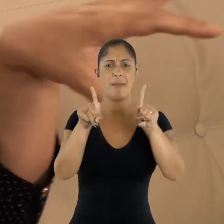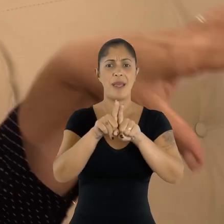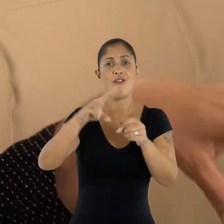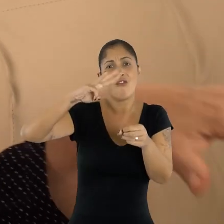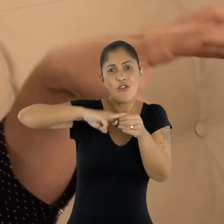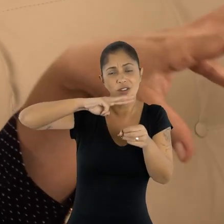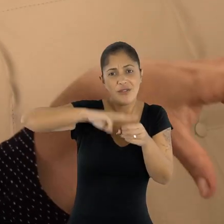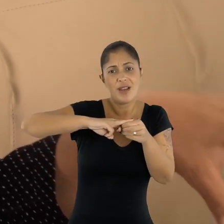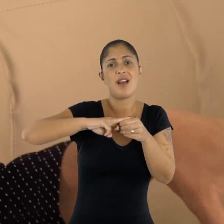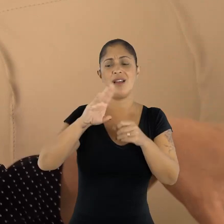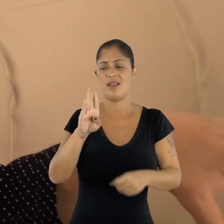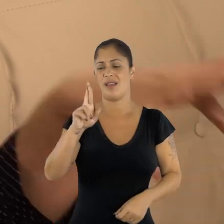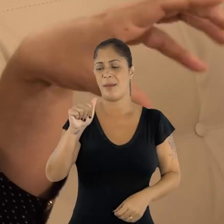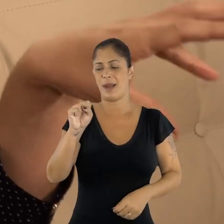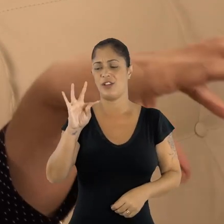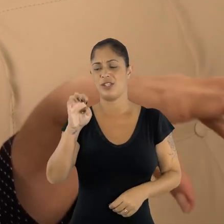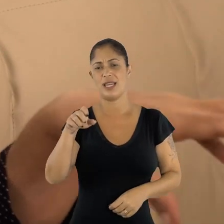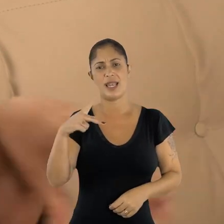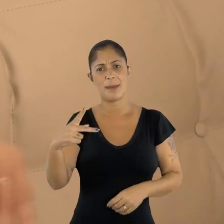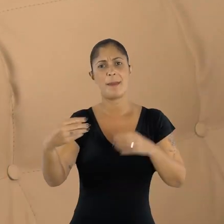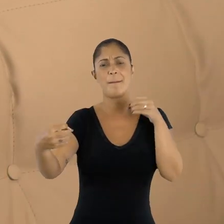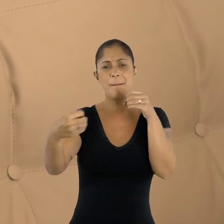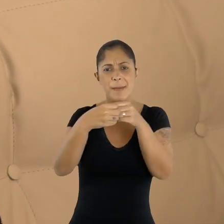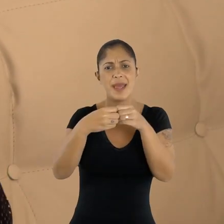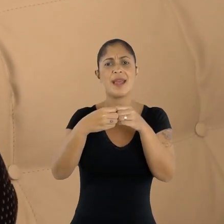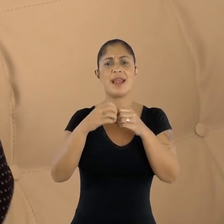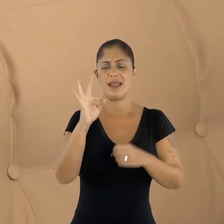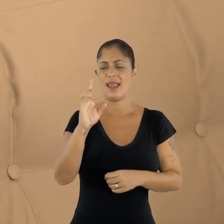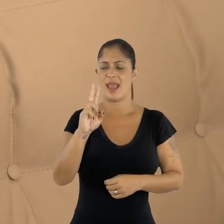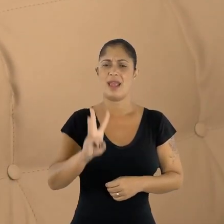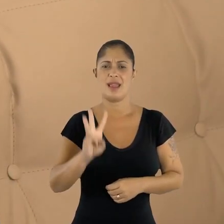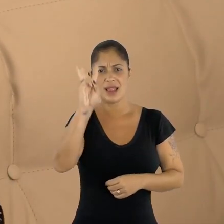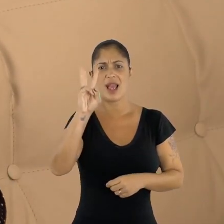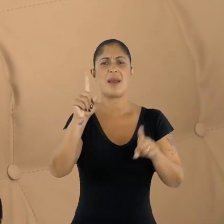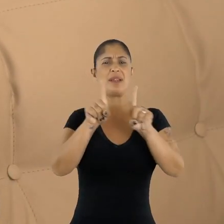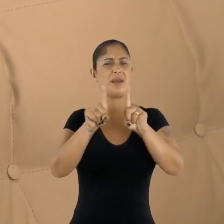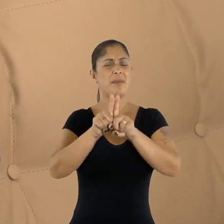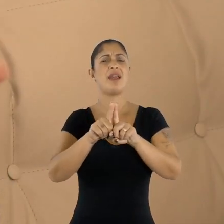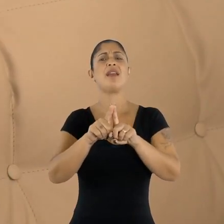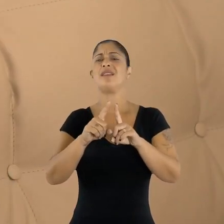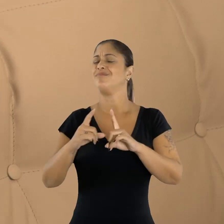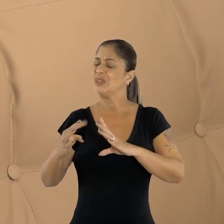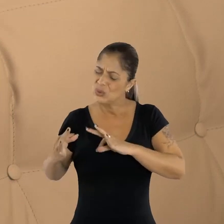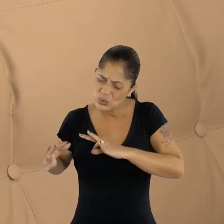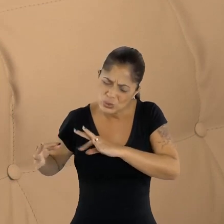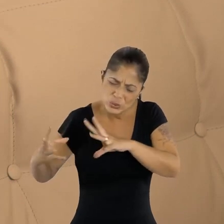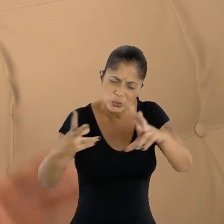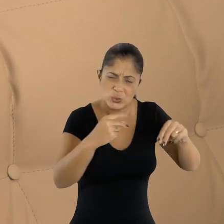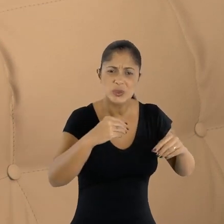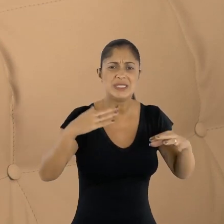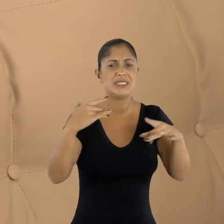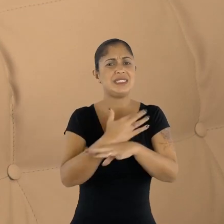Brastemp era bem aqui colada Antônia na Carrara. nossa casa, a TRW, a Ford, a Mercedes.